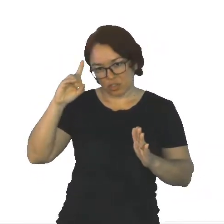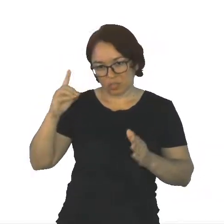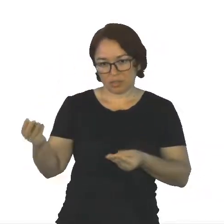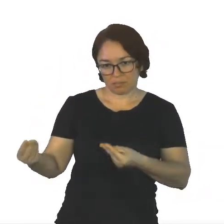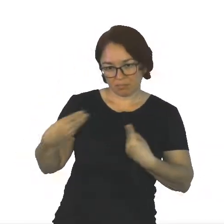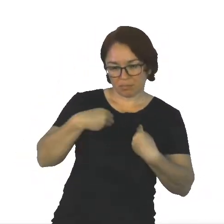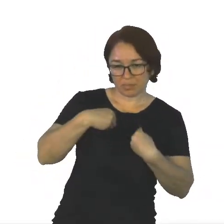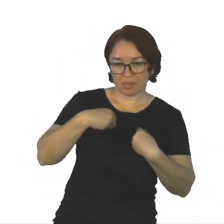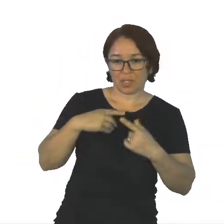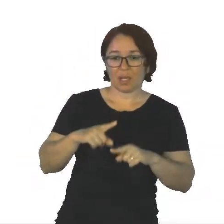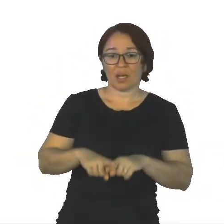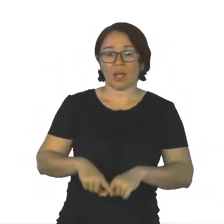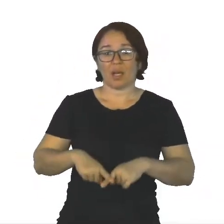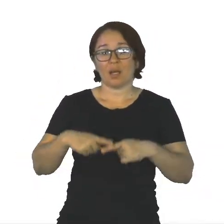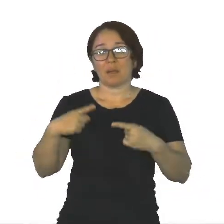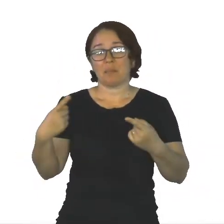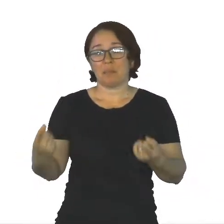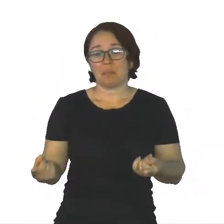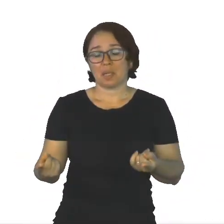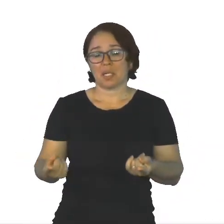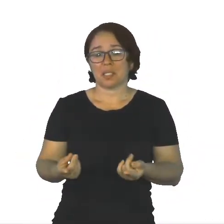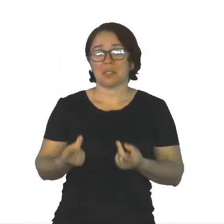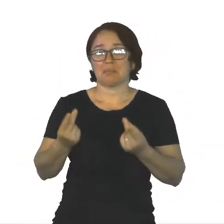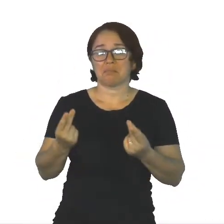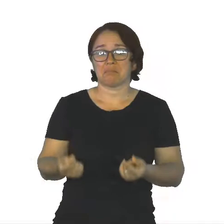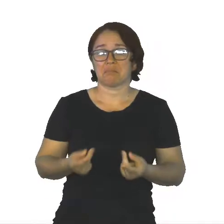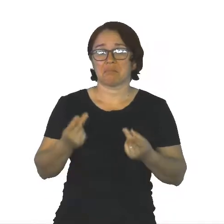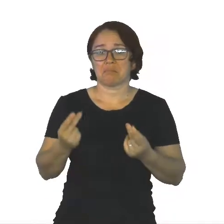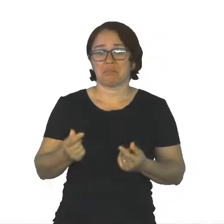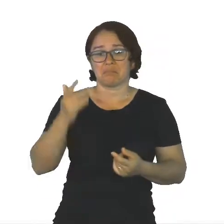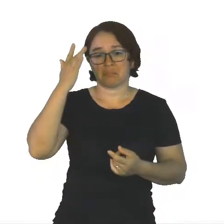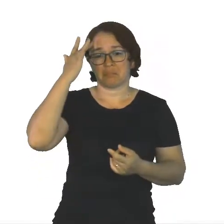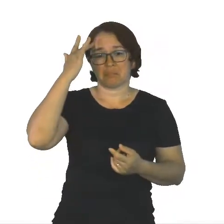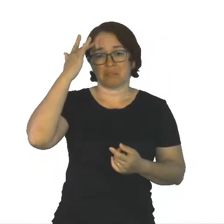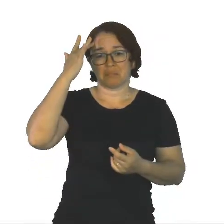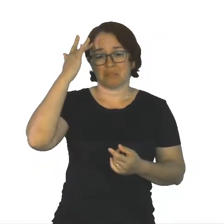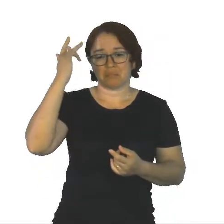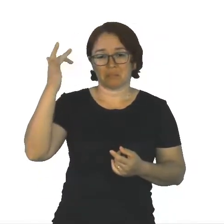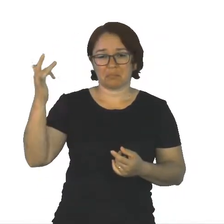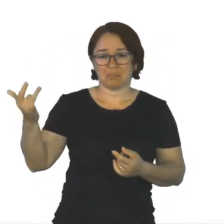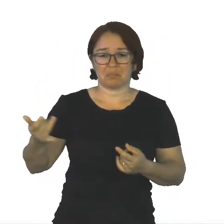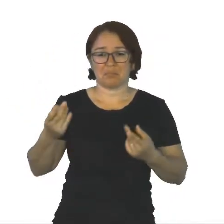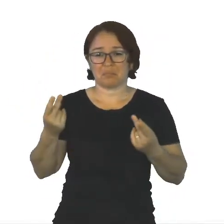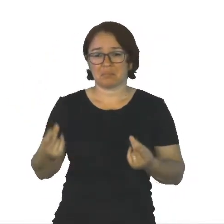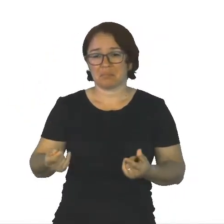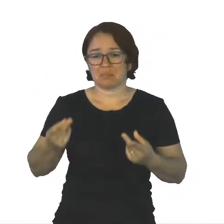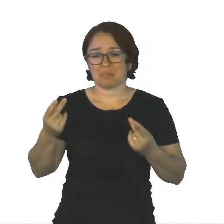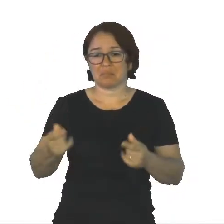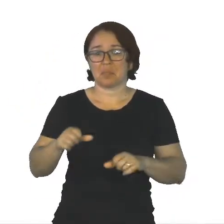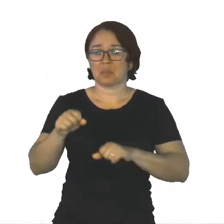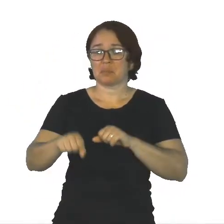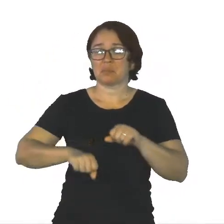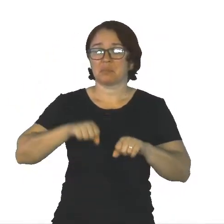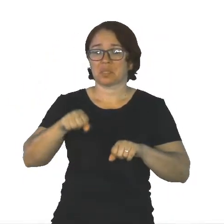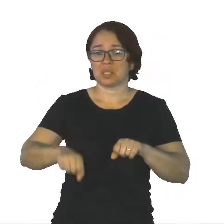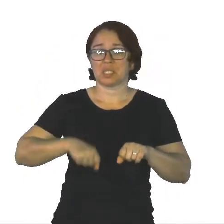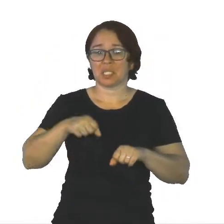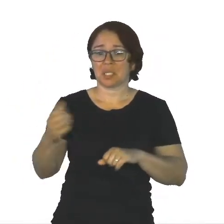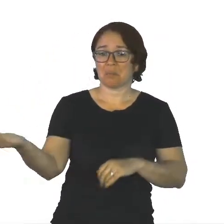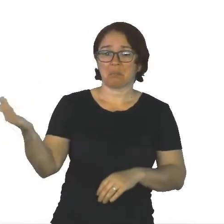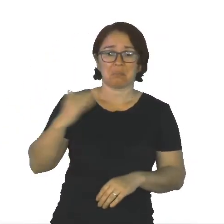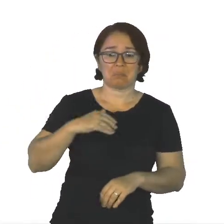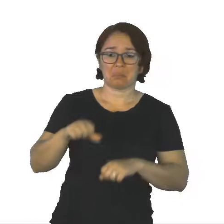entanto, até esta data, 60 dias corridos, o produto em questão ainda não foi